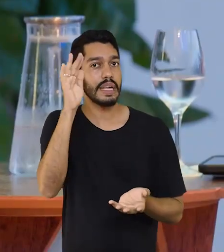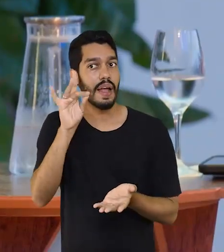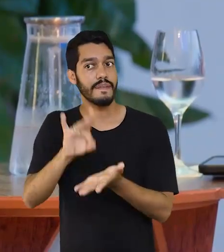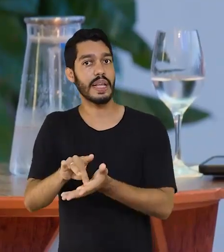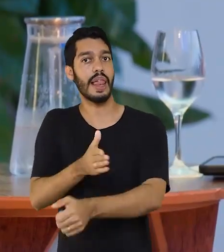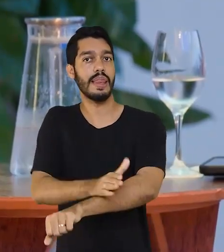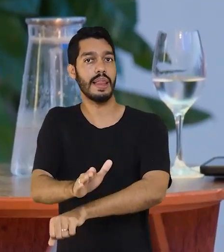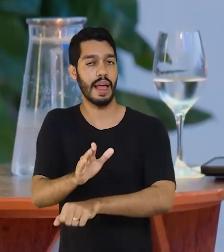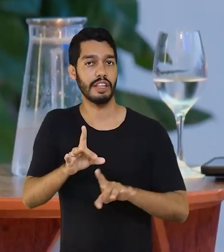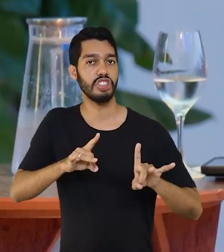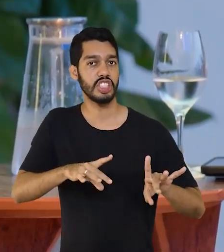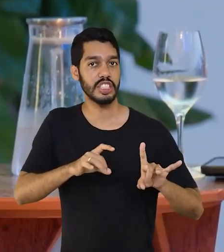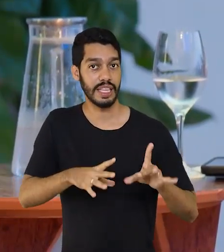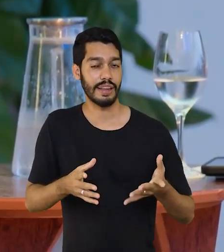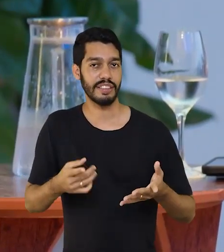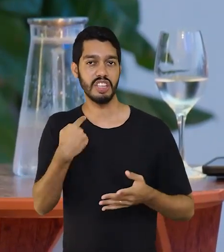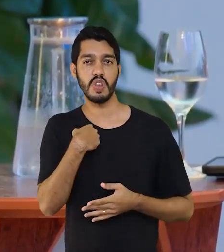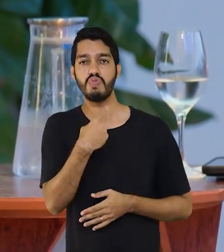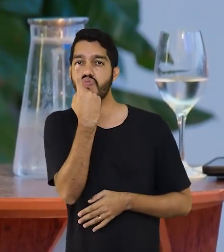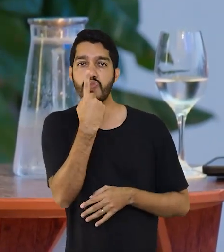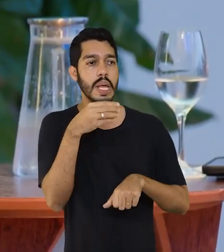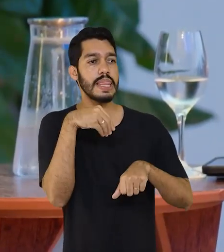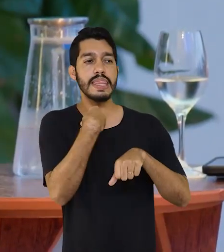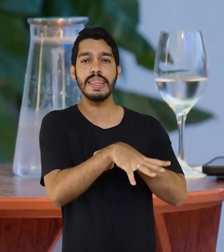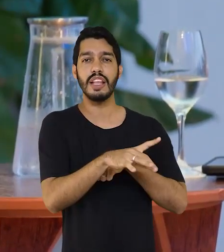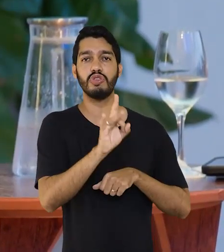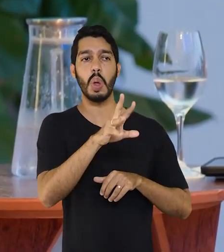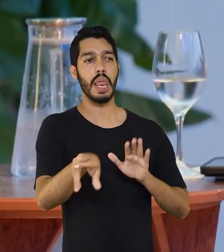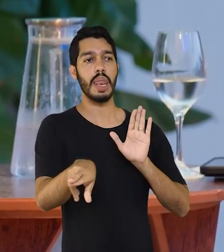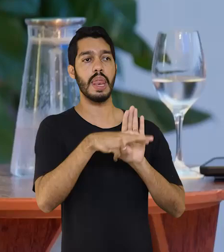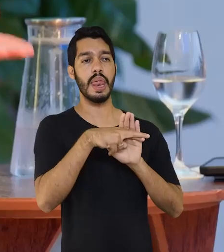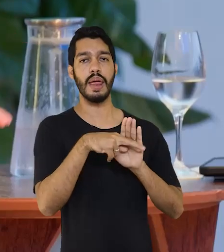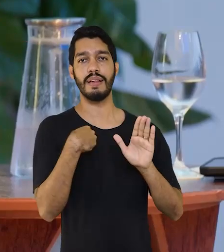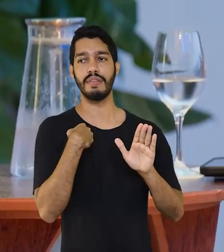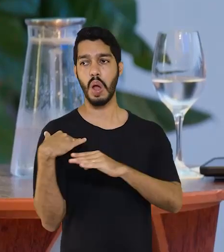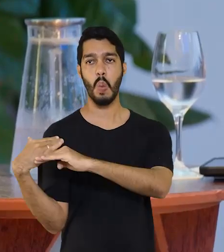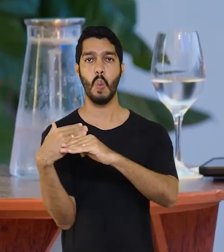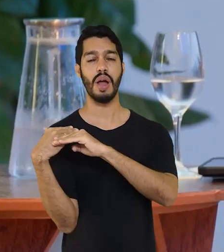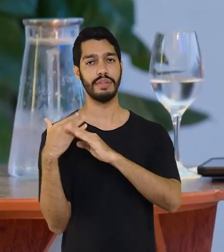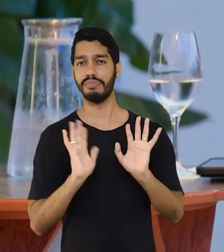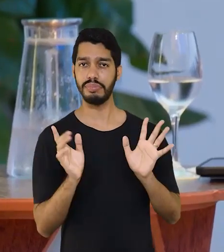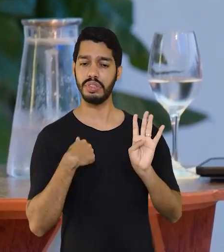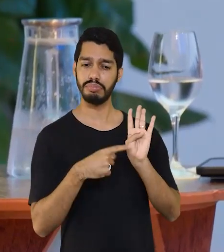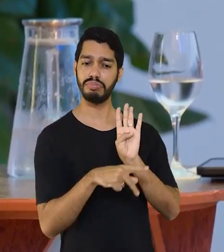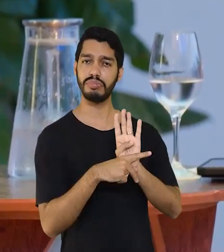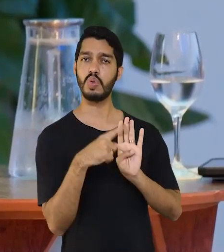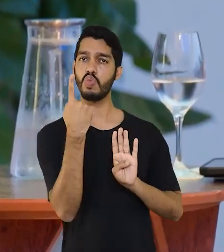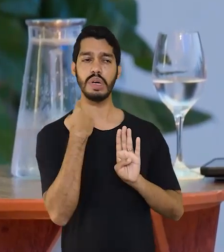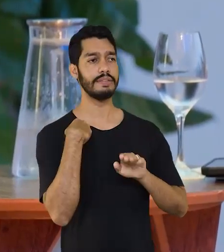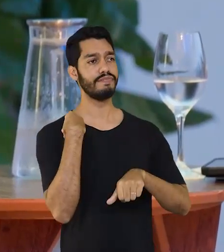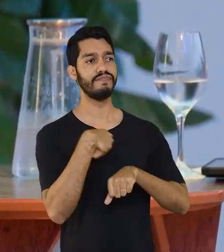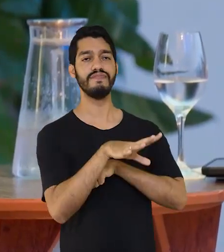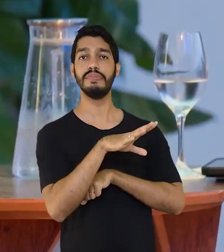para questões práticas e técnicas, né? Ao invés de ele dar uma dica pragmática, na verdade ele deu um valor